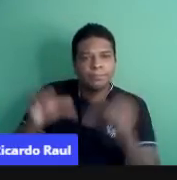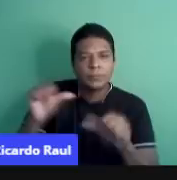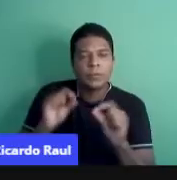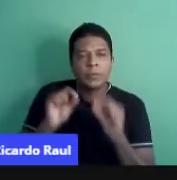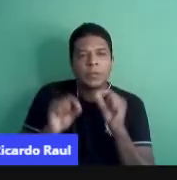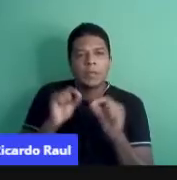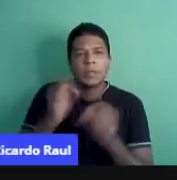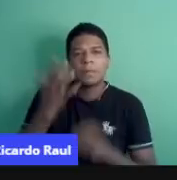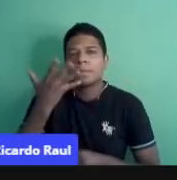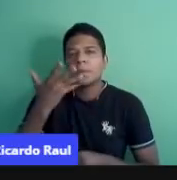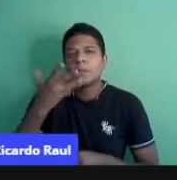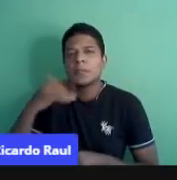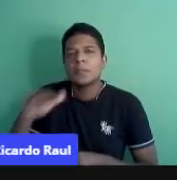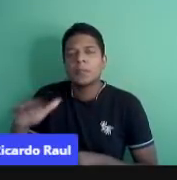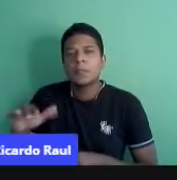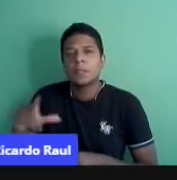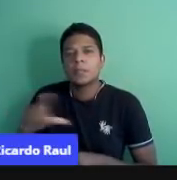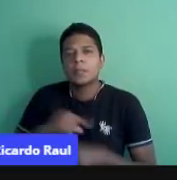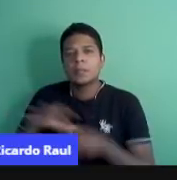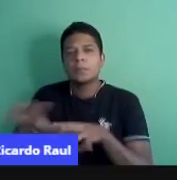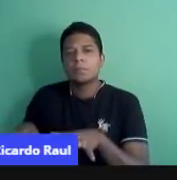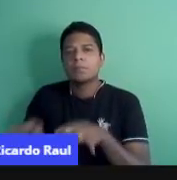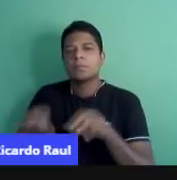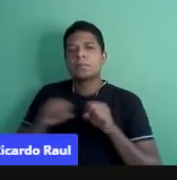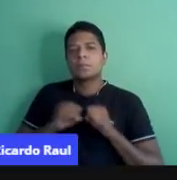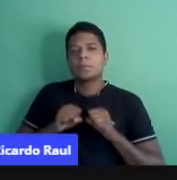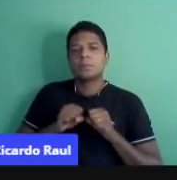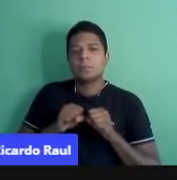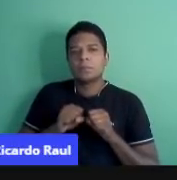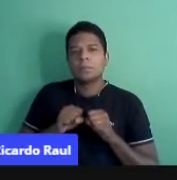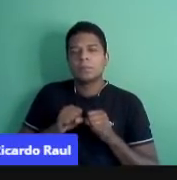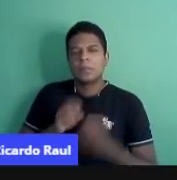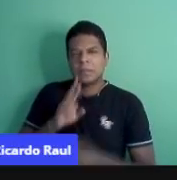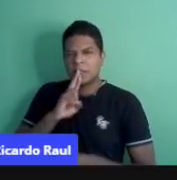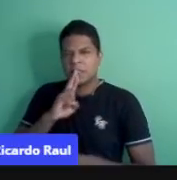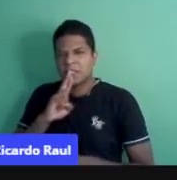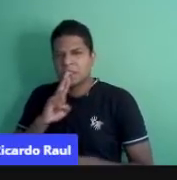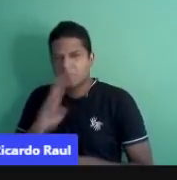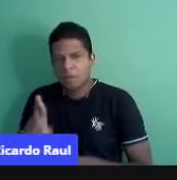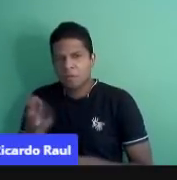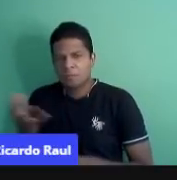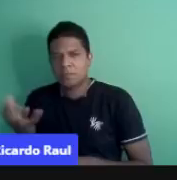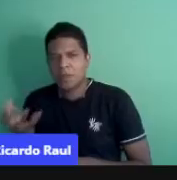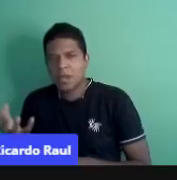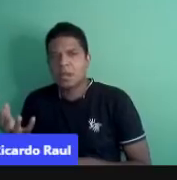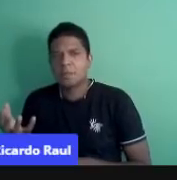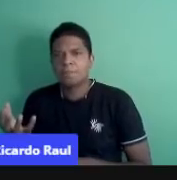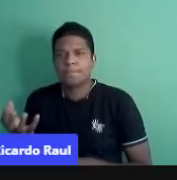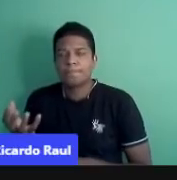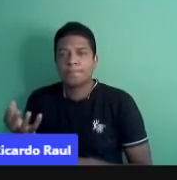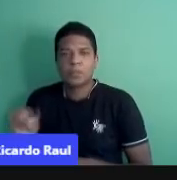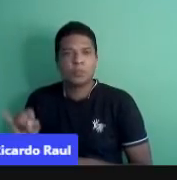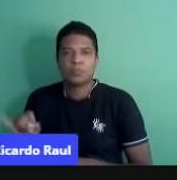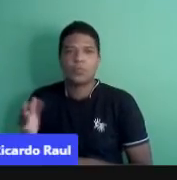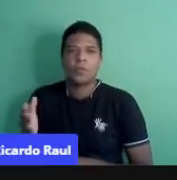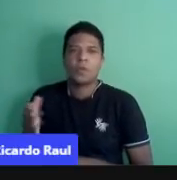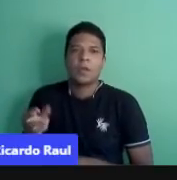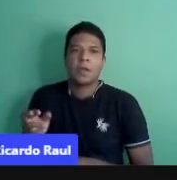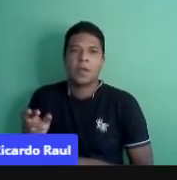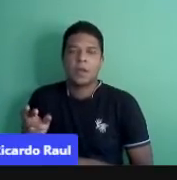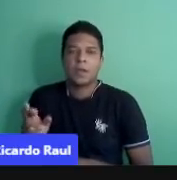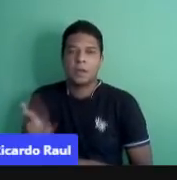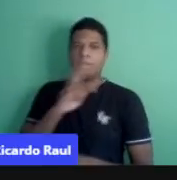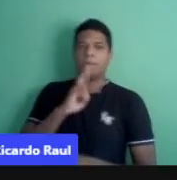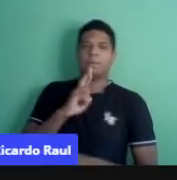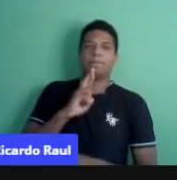criança trouxe para mim. Será que ela trouxe a resposta que eu esperava? Se ela não trouxe a resposta que eu